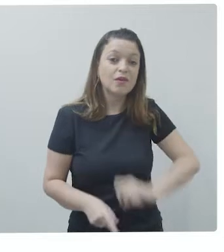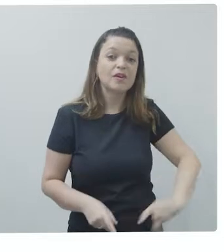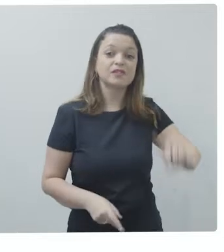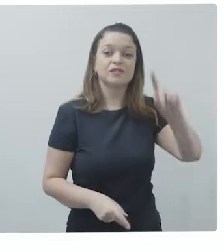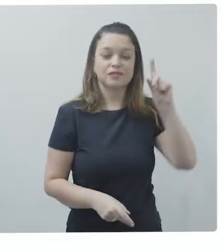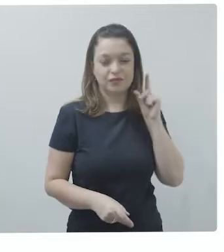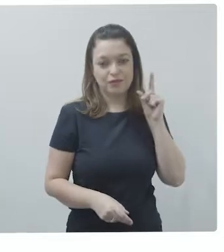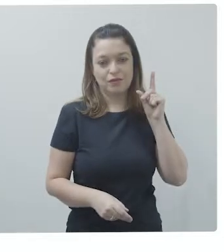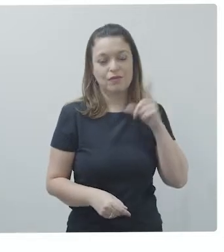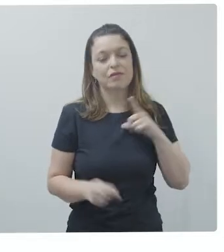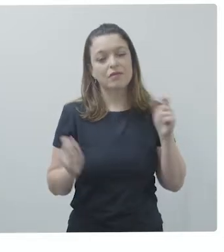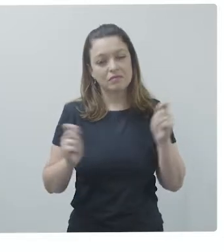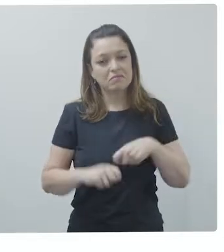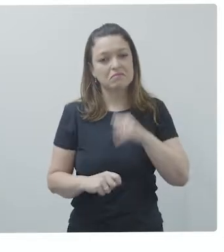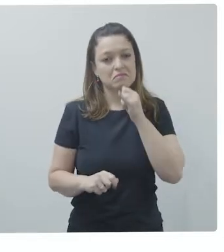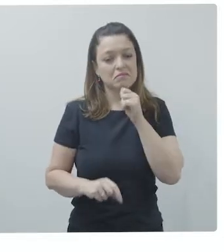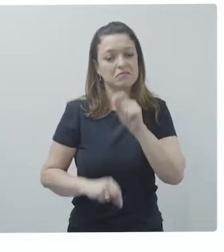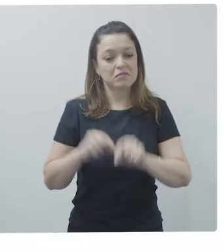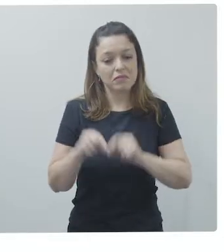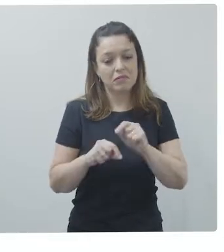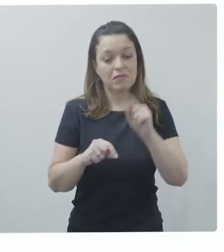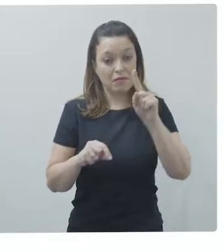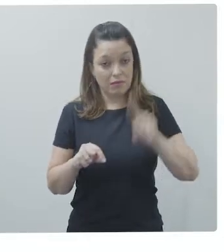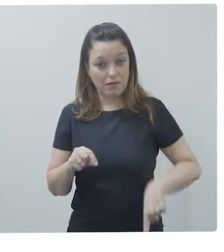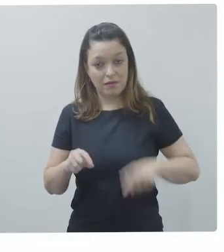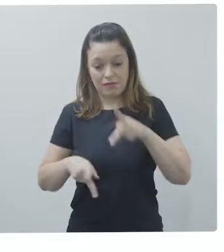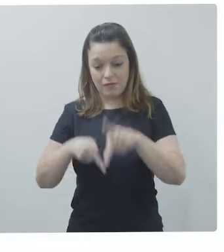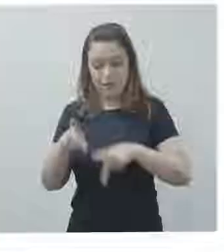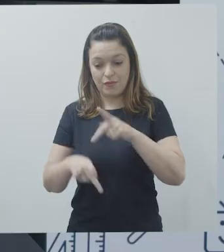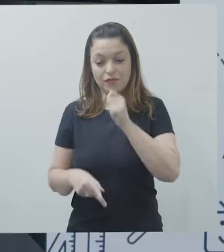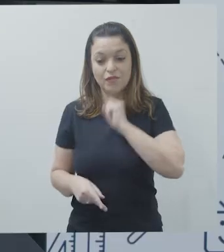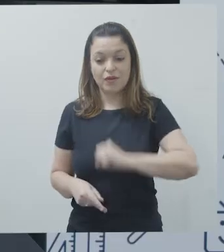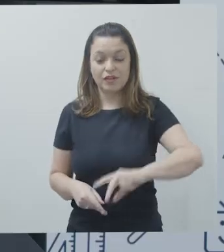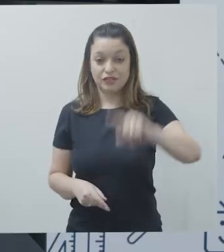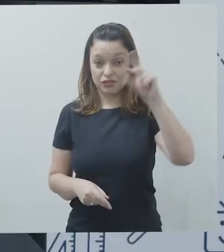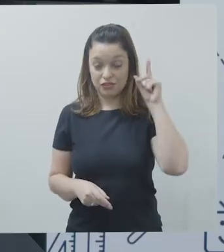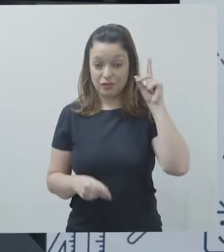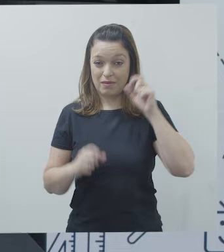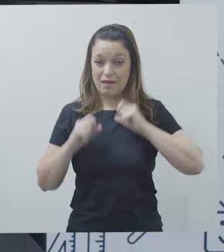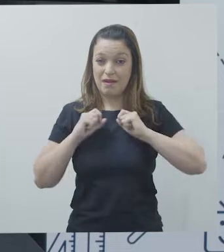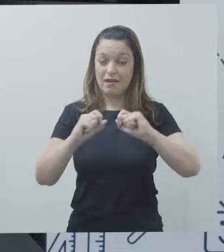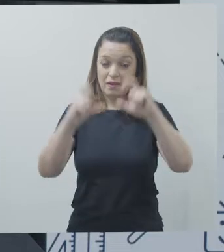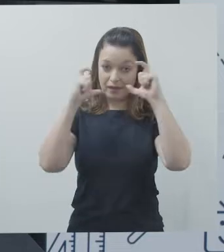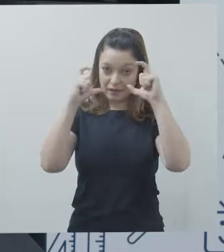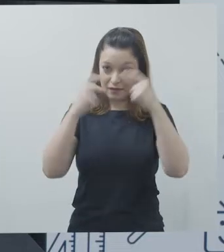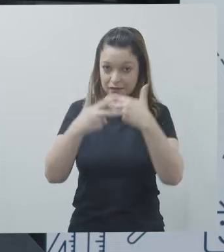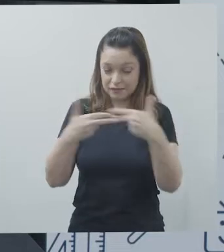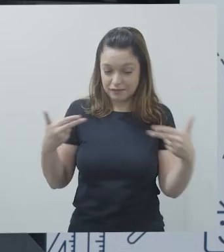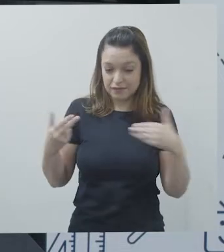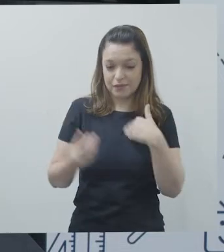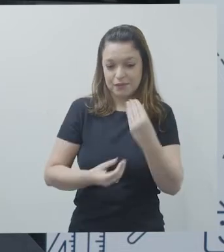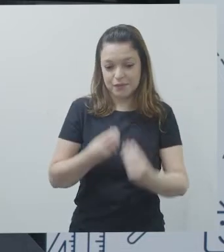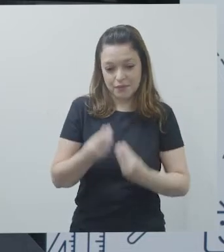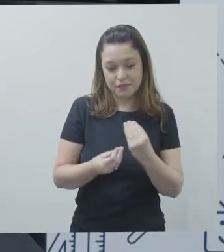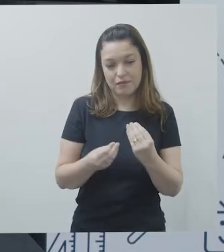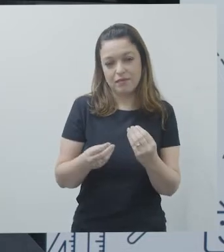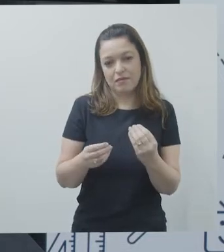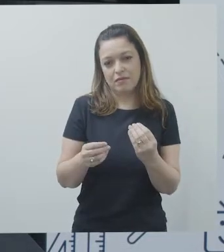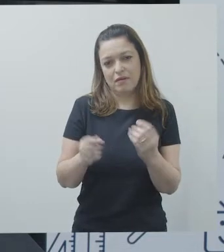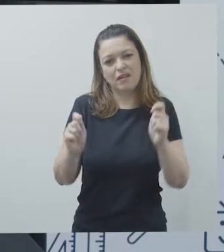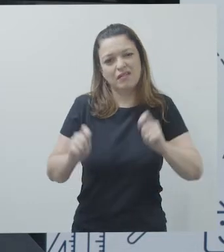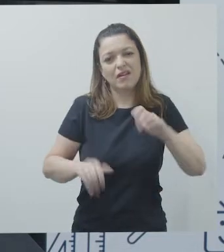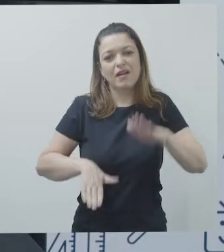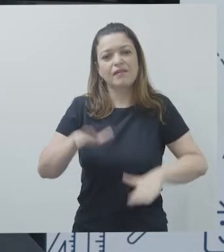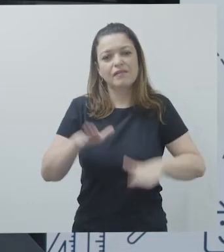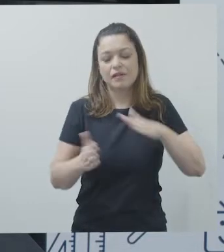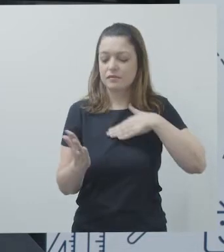bastante com a crença de povos antigos. Então prestem bem atenção. Crenças de povos antigos. Às vezes a gente faz a leitura do mito, a